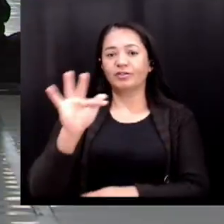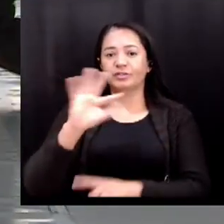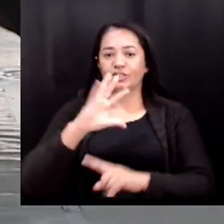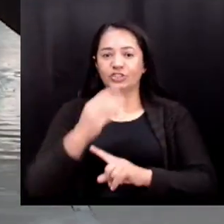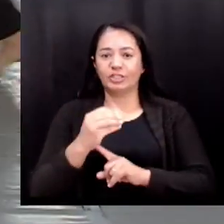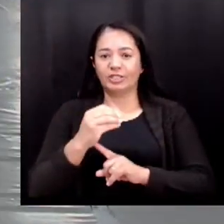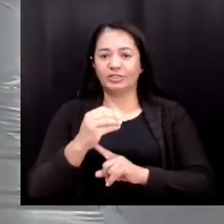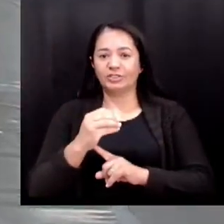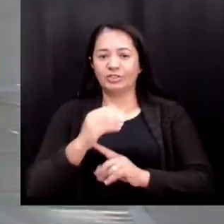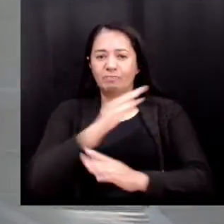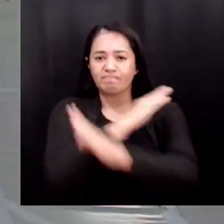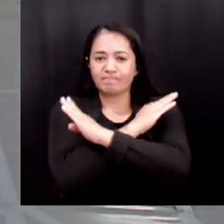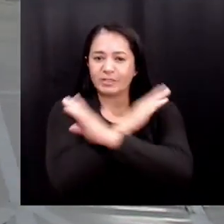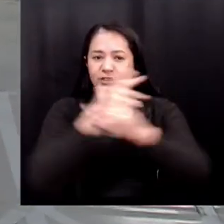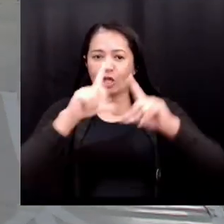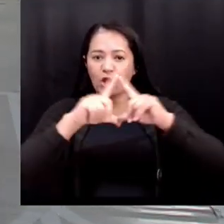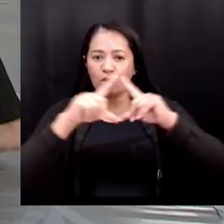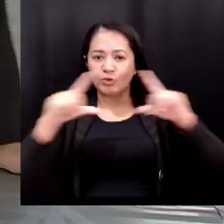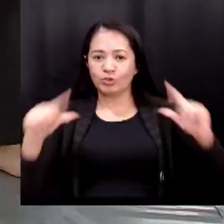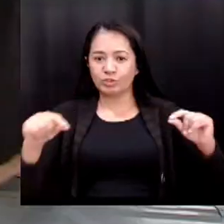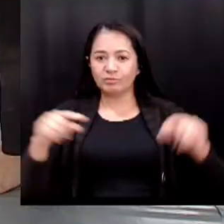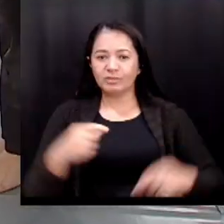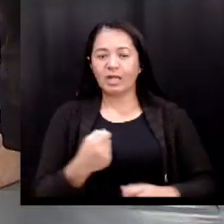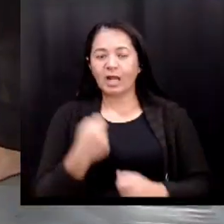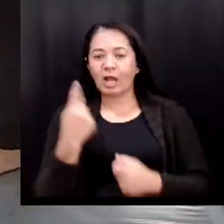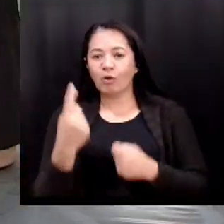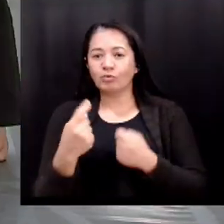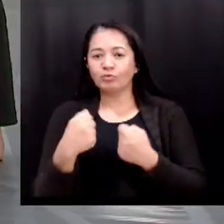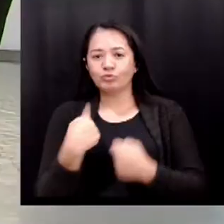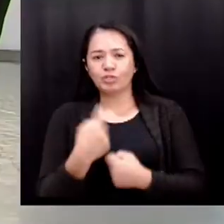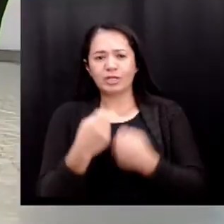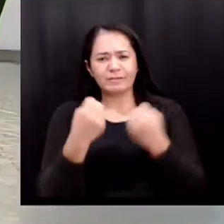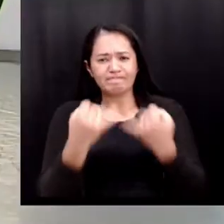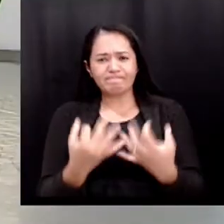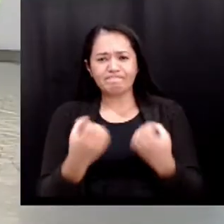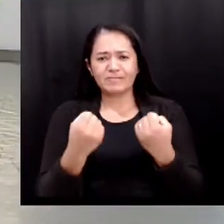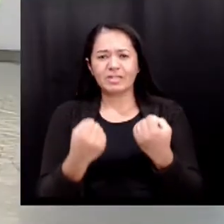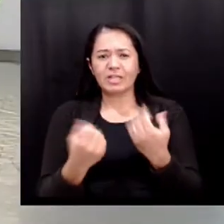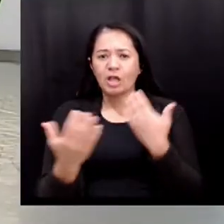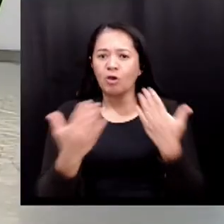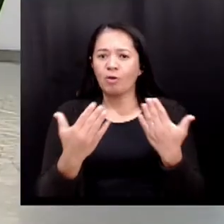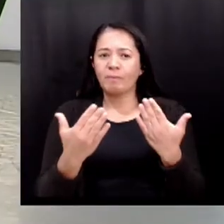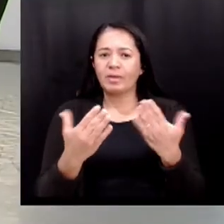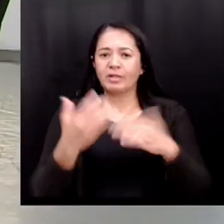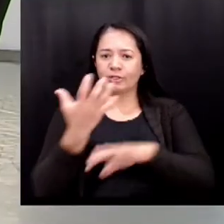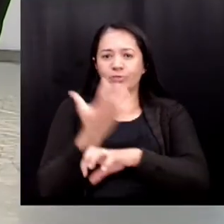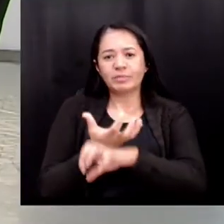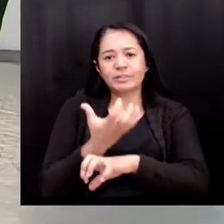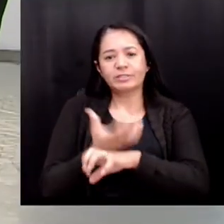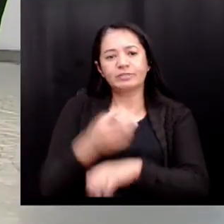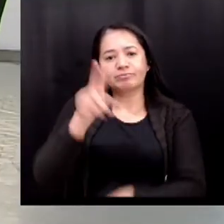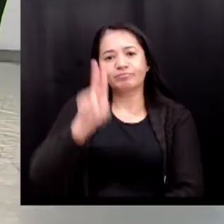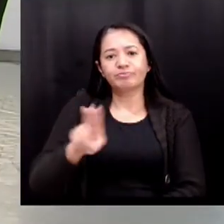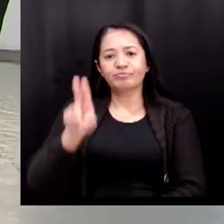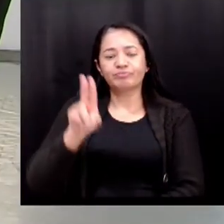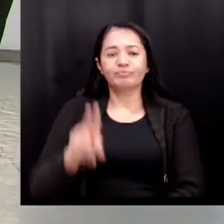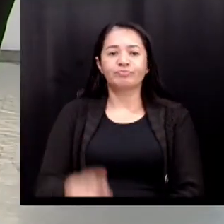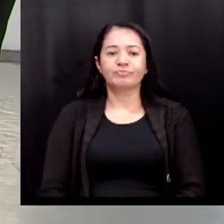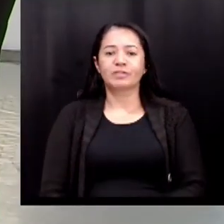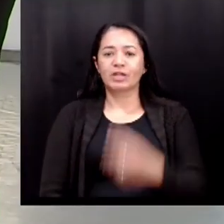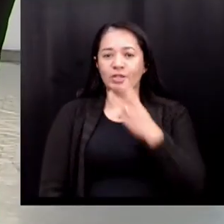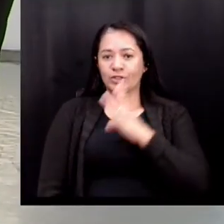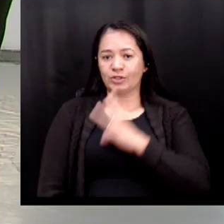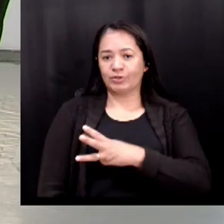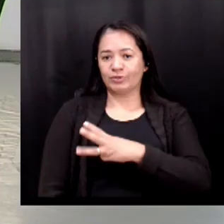dos tópicos a gente destrincha mesmo, como se fosse uma matéria de universidade. E os 3 corações da luta, o